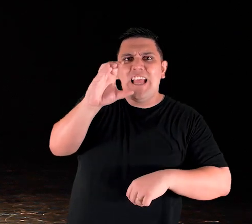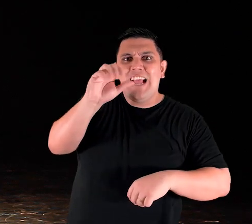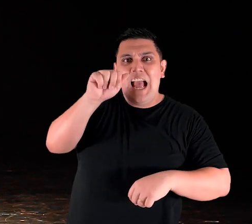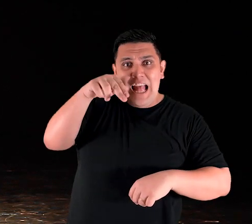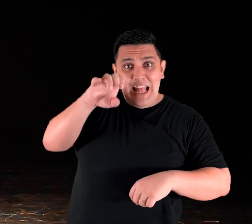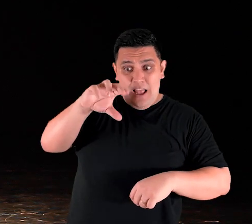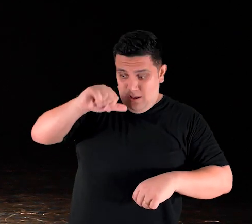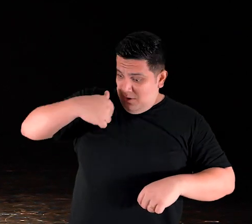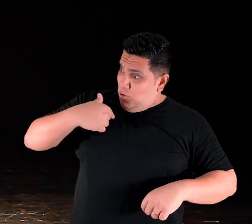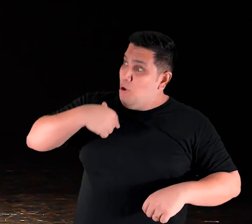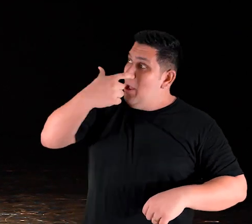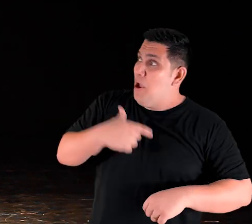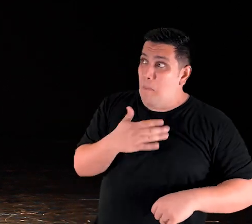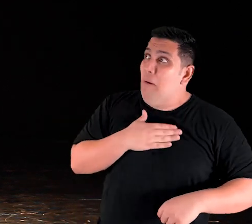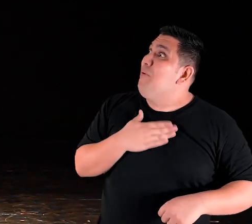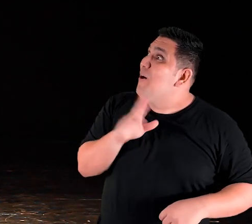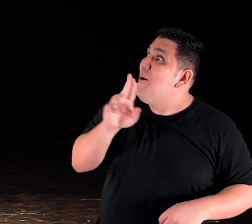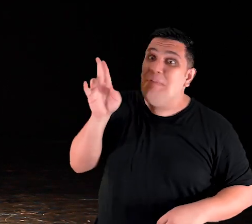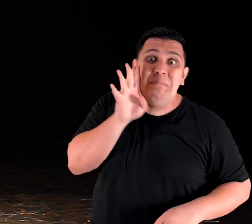Sou eu.